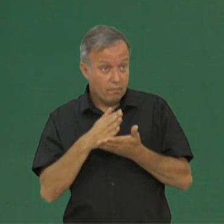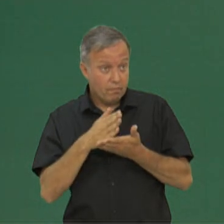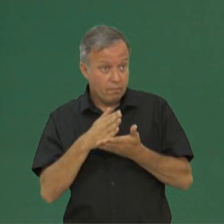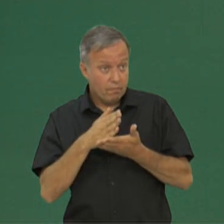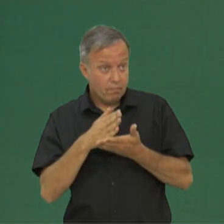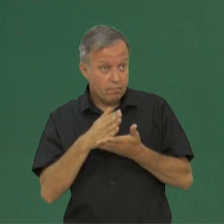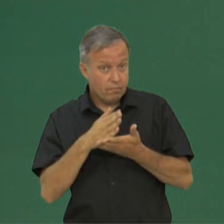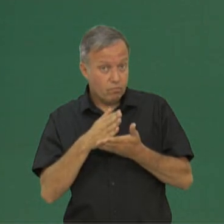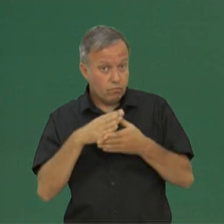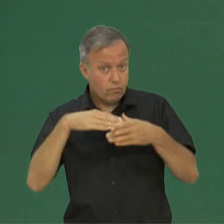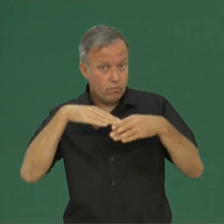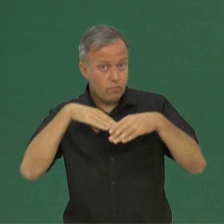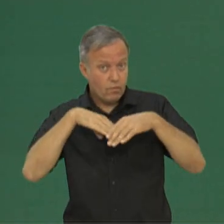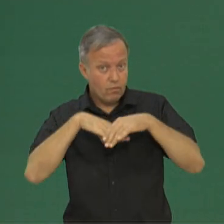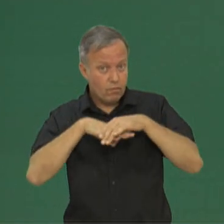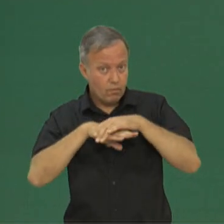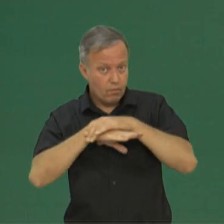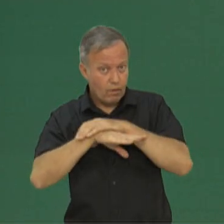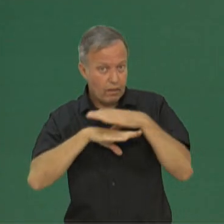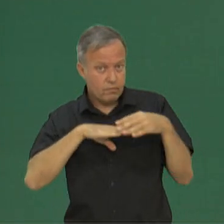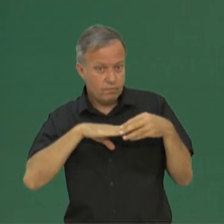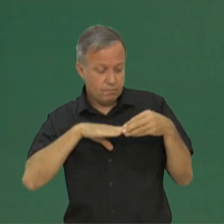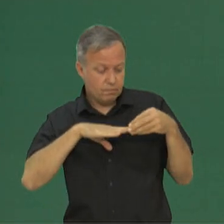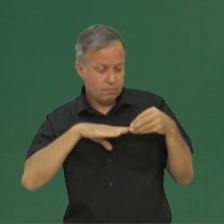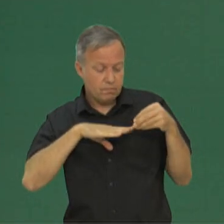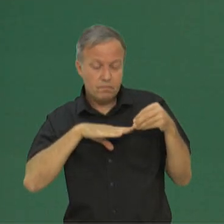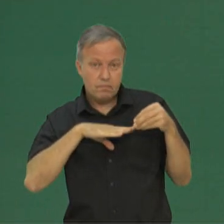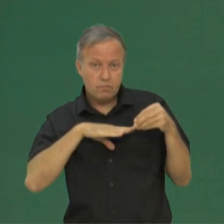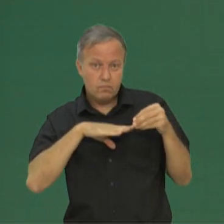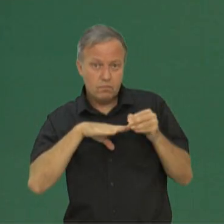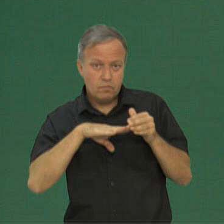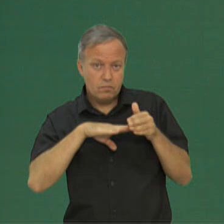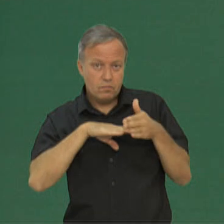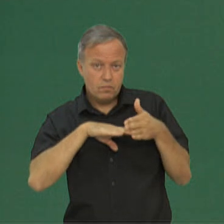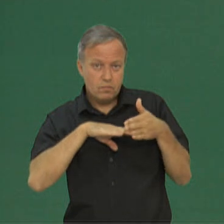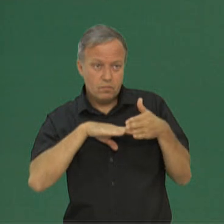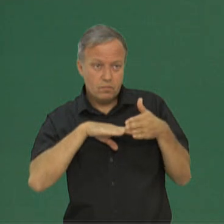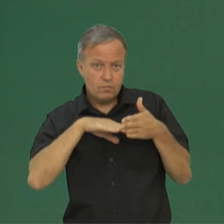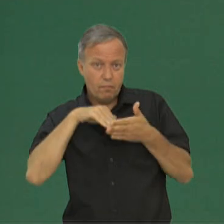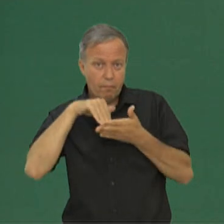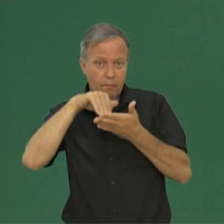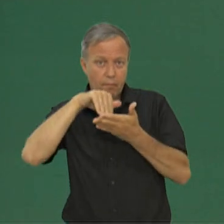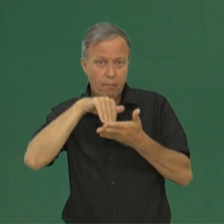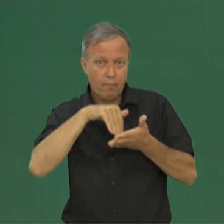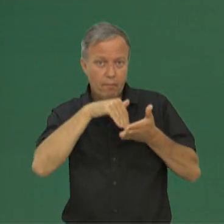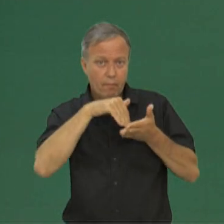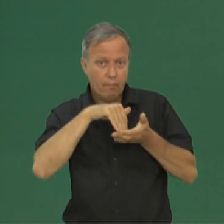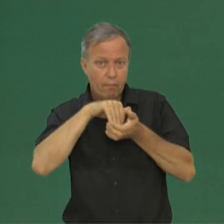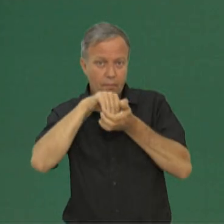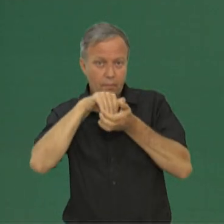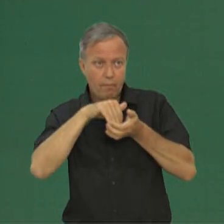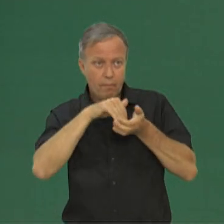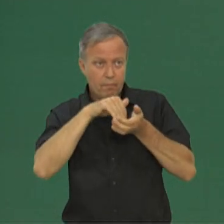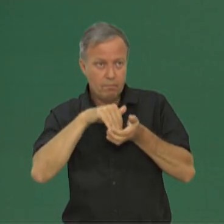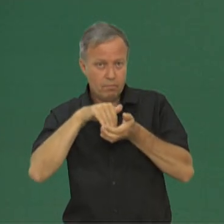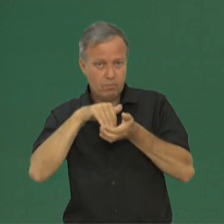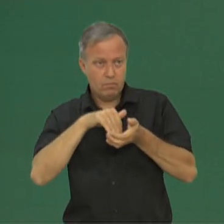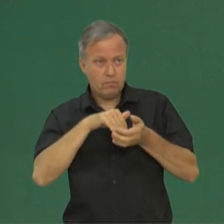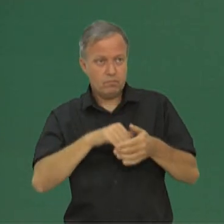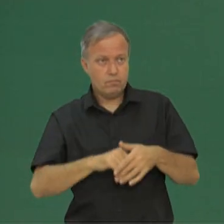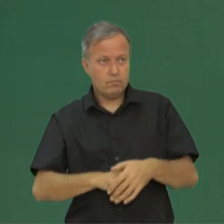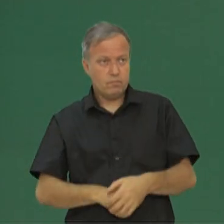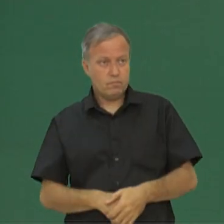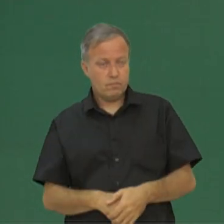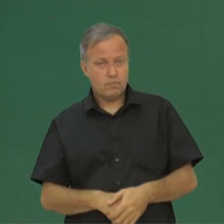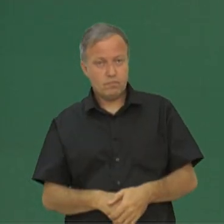de ponta, né? Então, é uma característica do balé romântico que nós temos até hoje. Vamos lá em